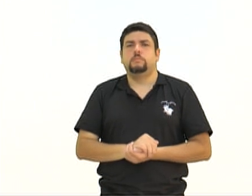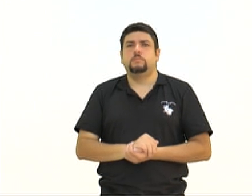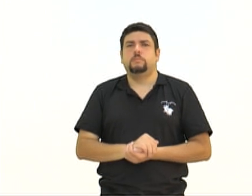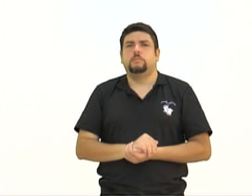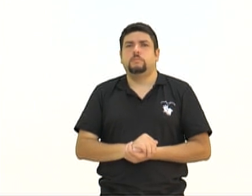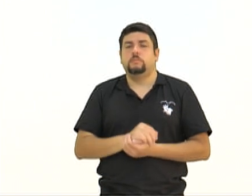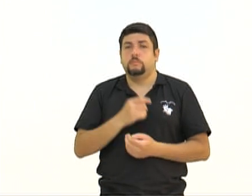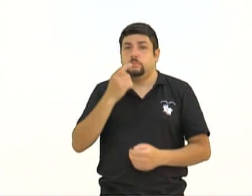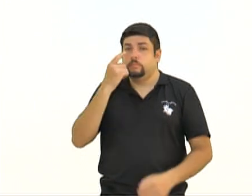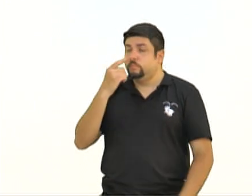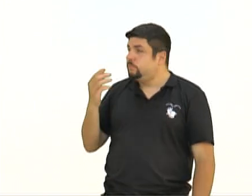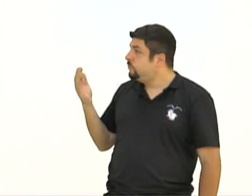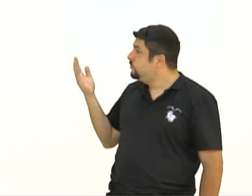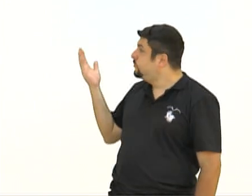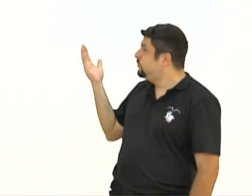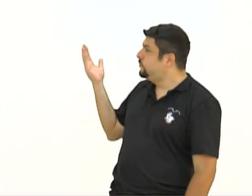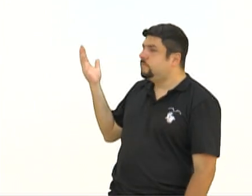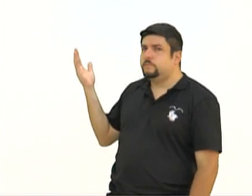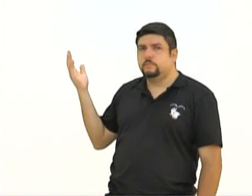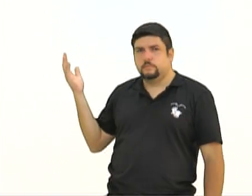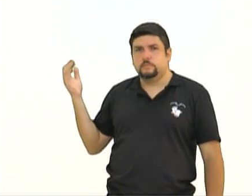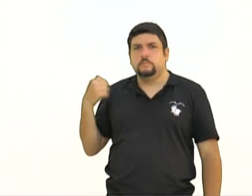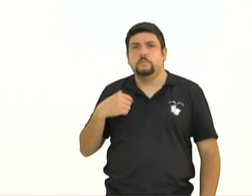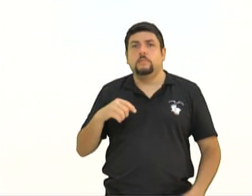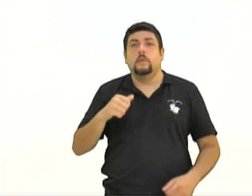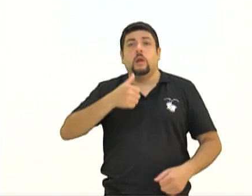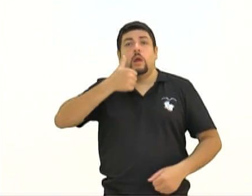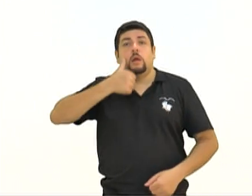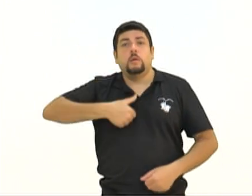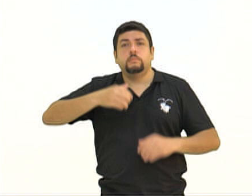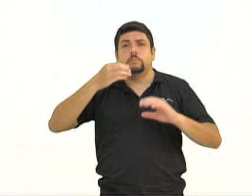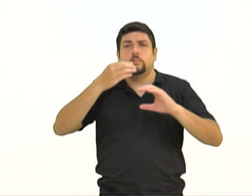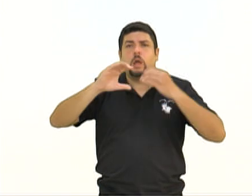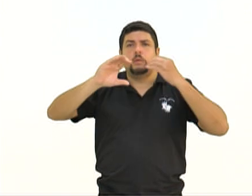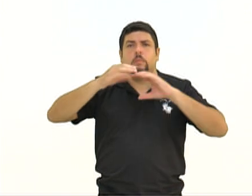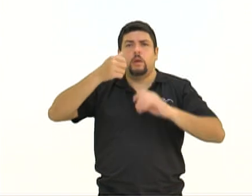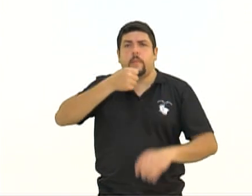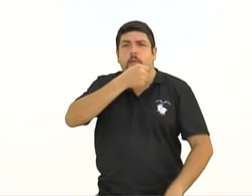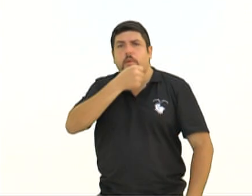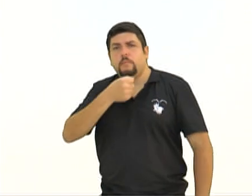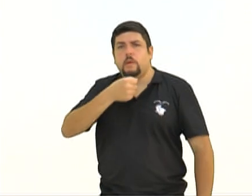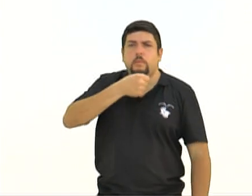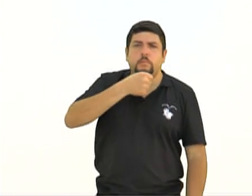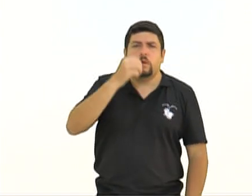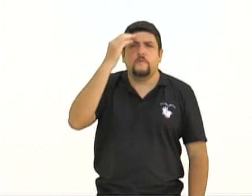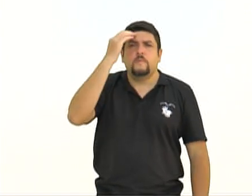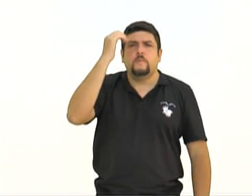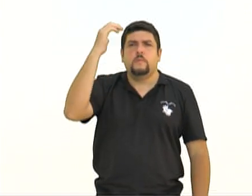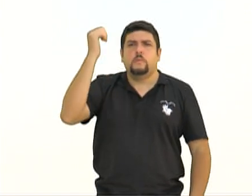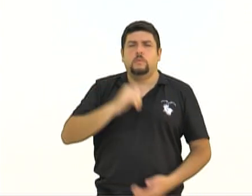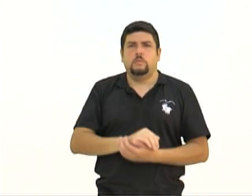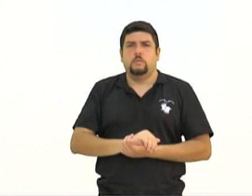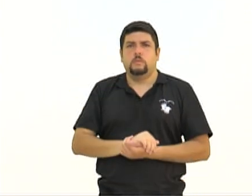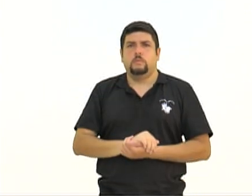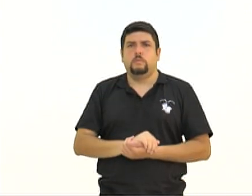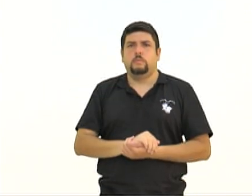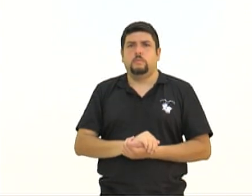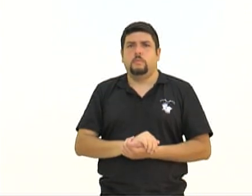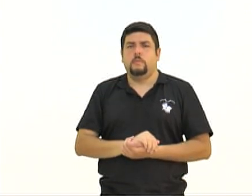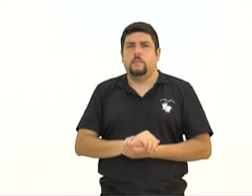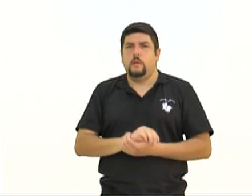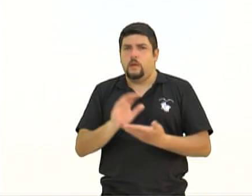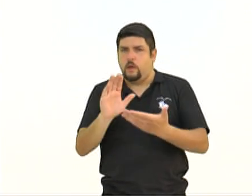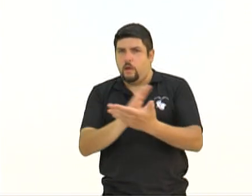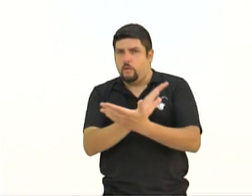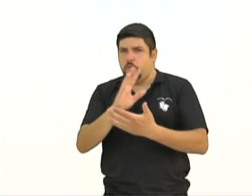nesse slide que está aqui, nós temos a foto de uma cantora famosíssima, né? O pessoal que conhece, que sabe, na hora que eu li aqui If I Were a